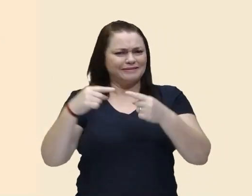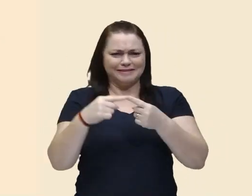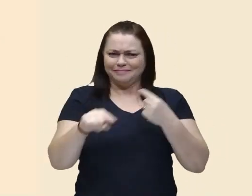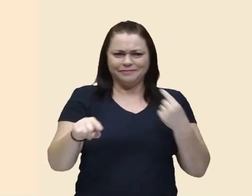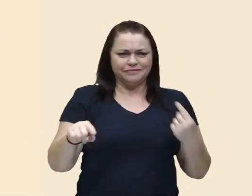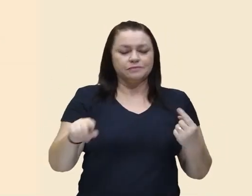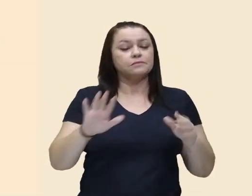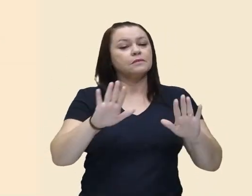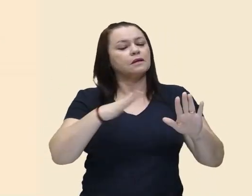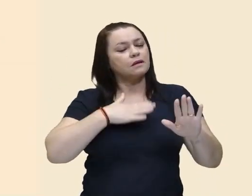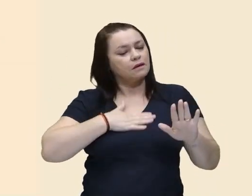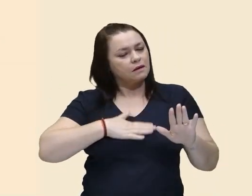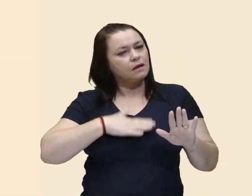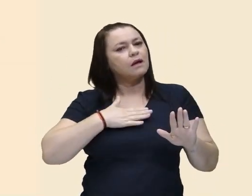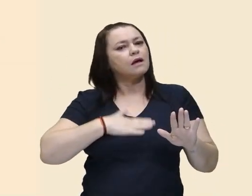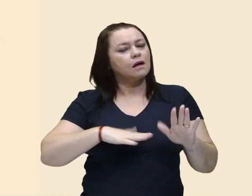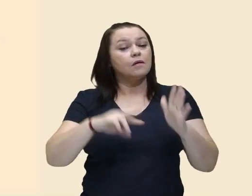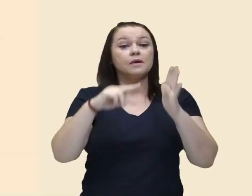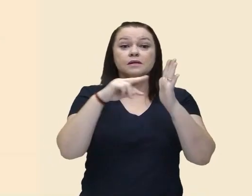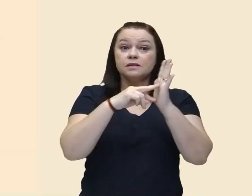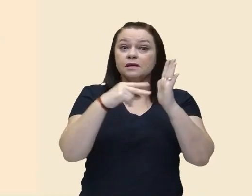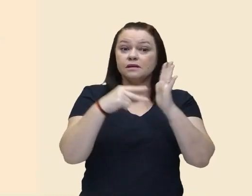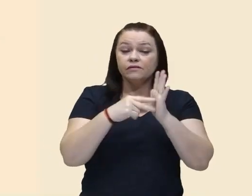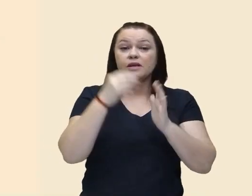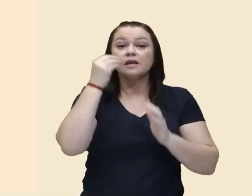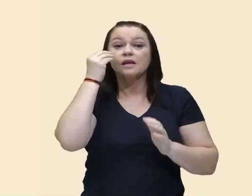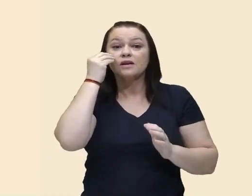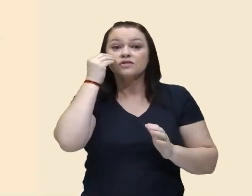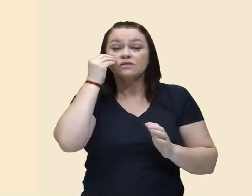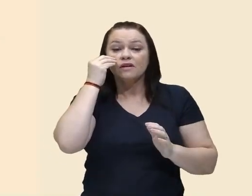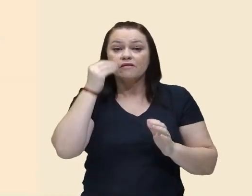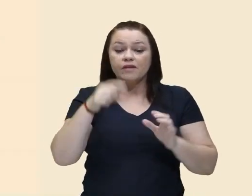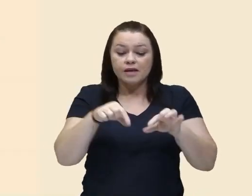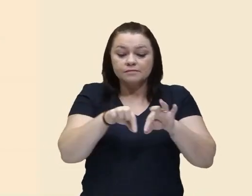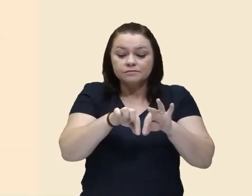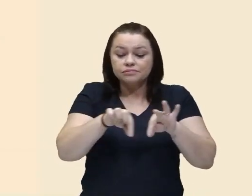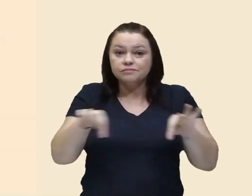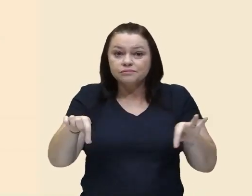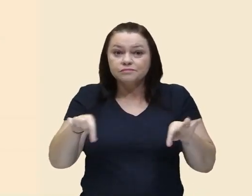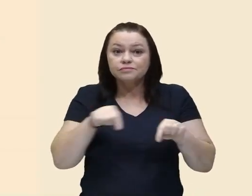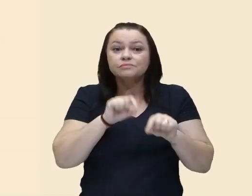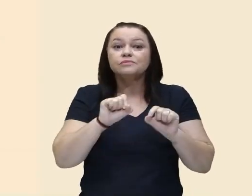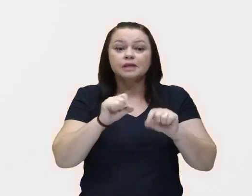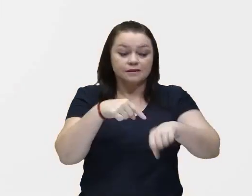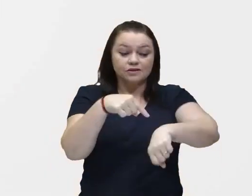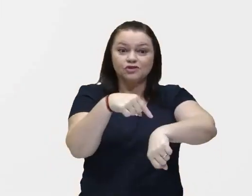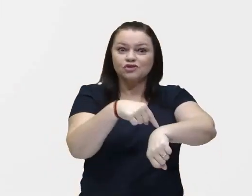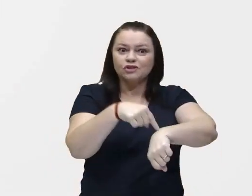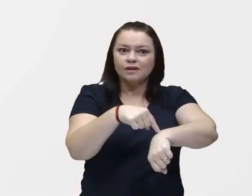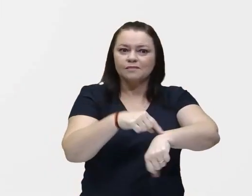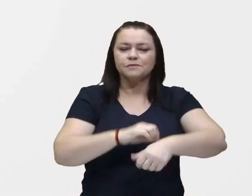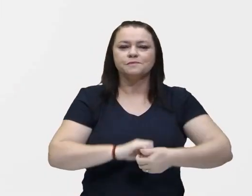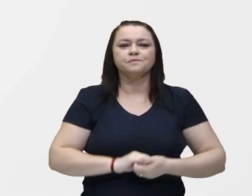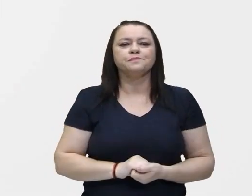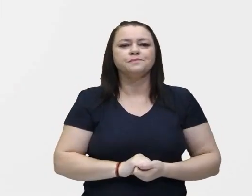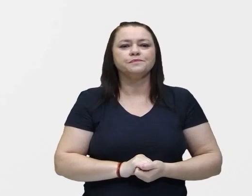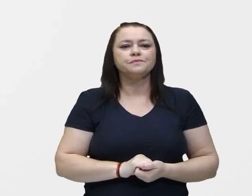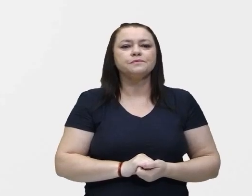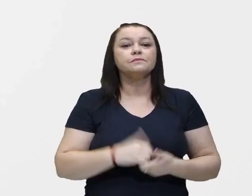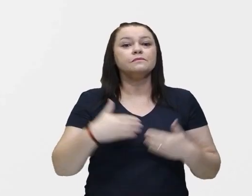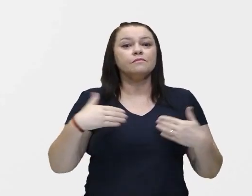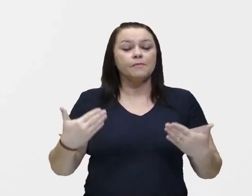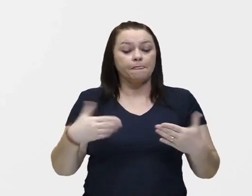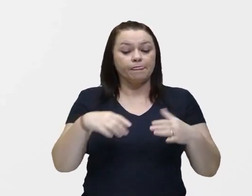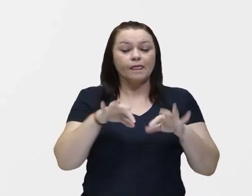relógio? Bom, significa que nós vamos entrar nas unidades de medida de tempo. De olho na tela comigo. Medidas